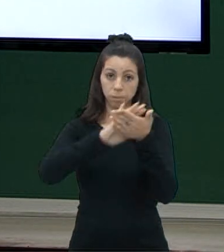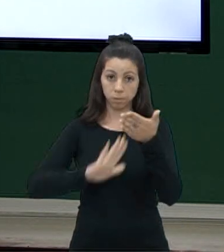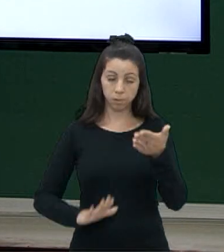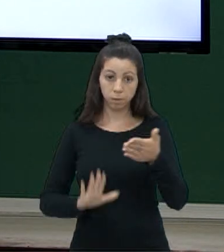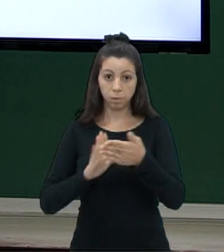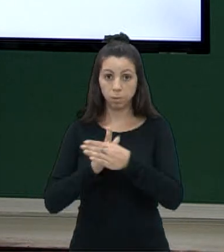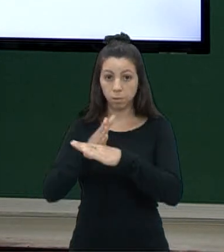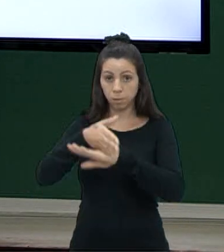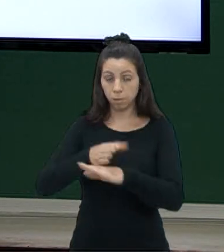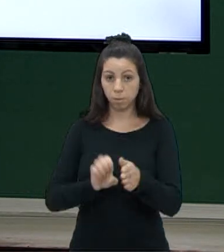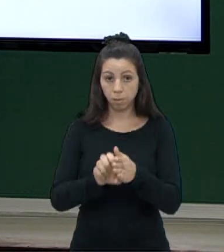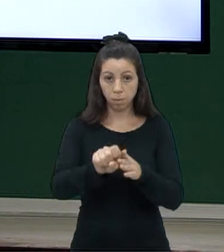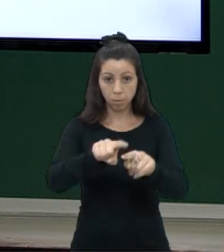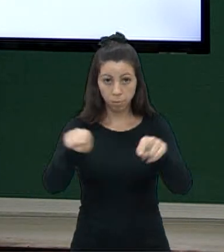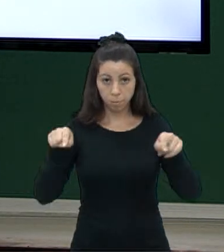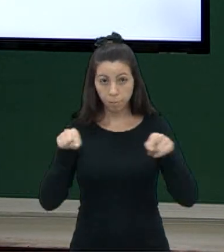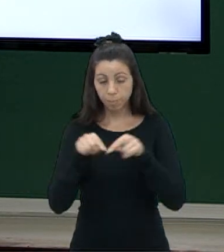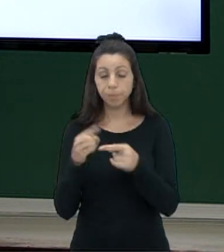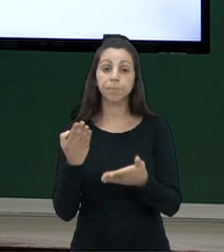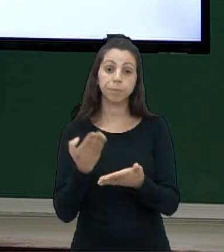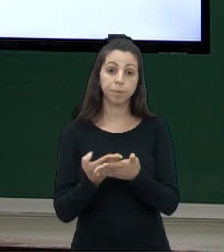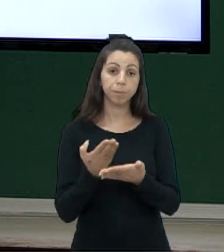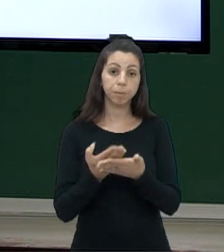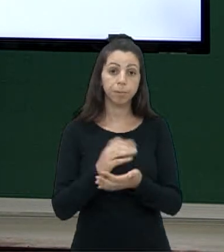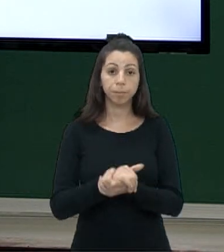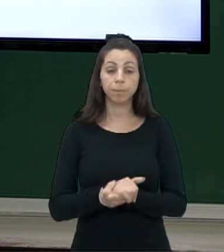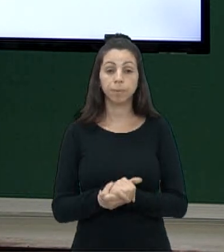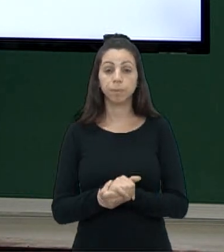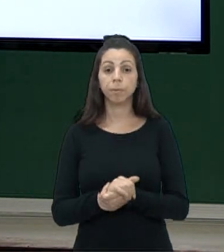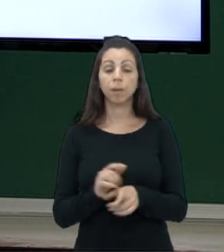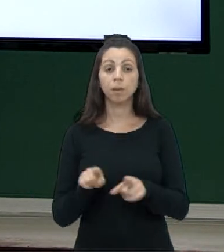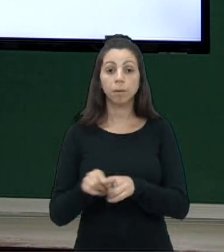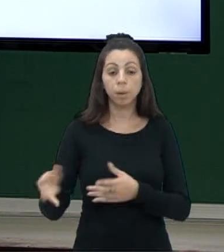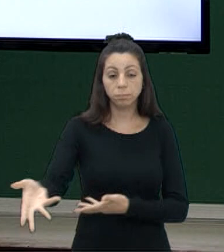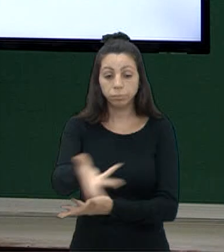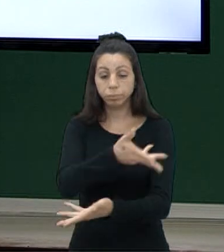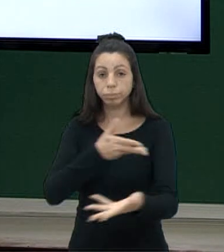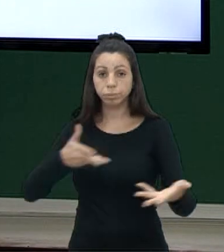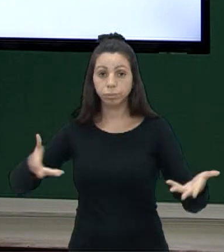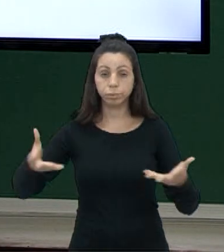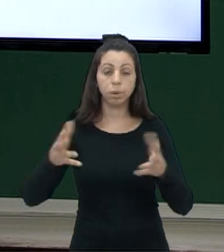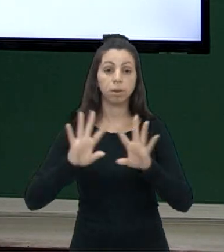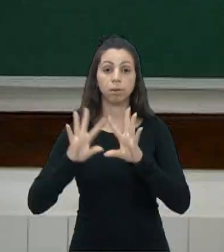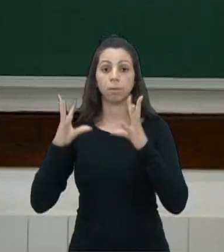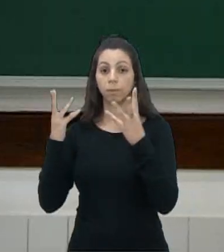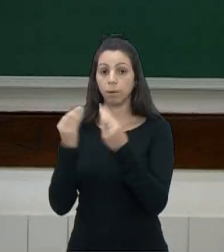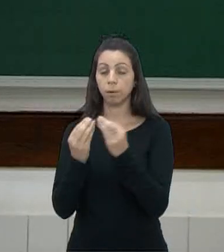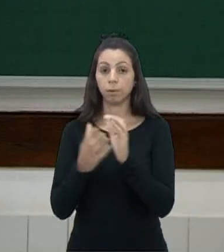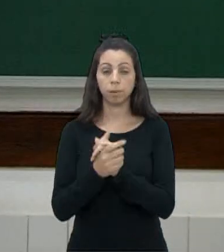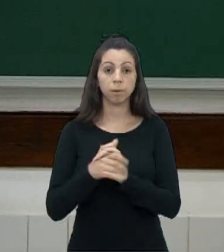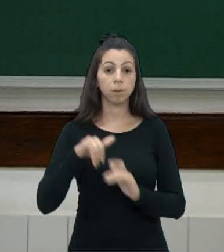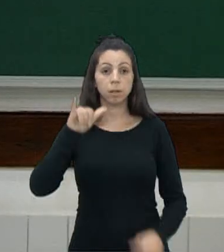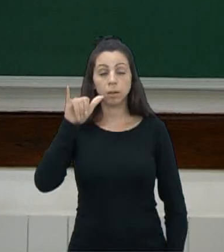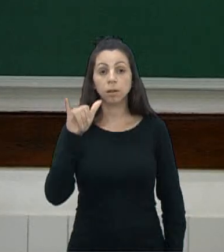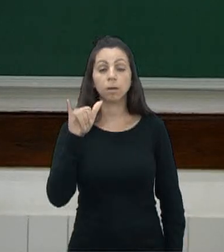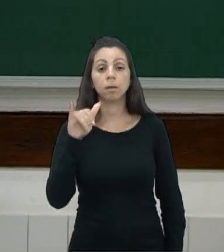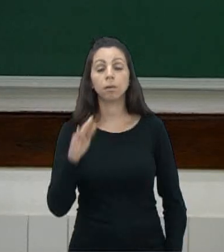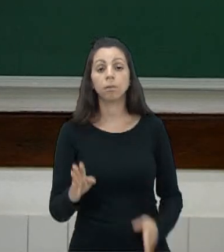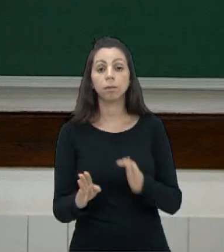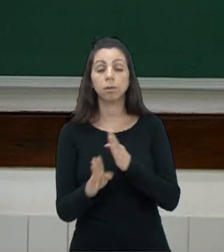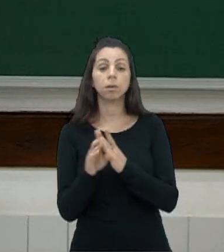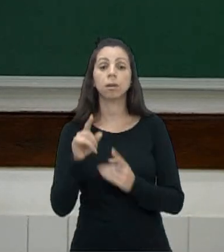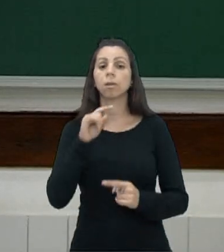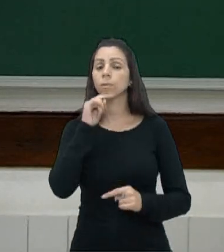no ambiente virtual do Google Classroom e também do envolvimento da sua família nesse processo. Caso você venha encontrar